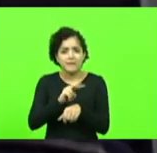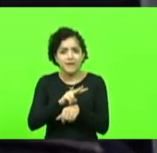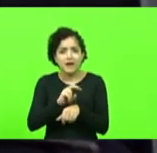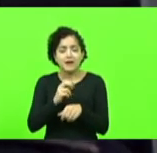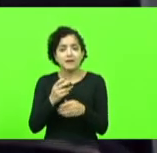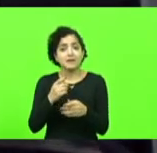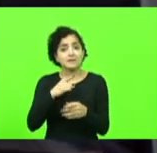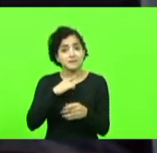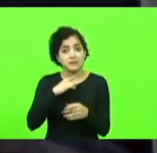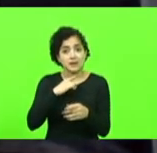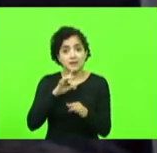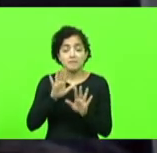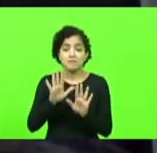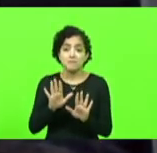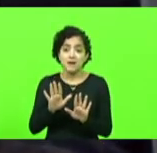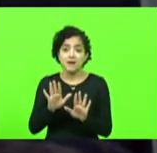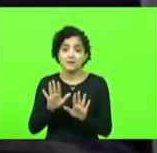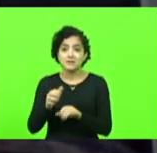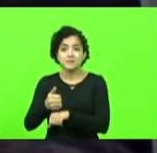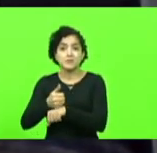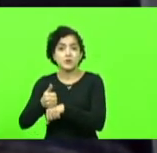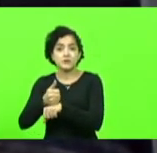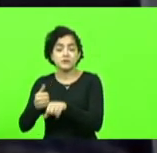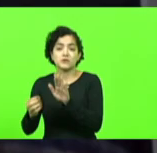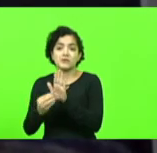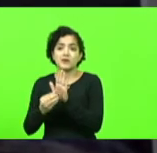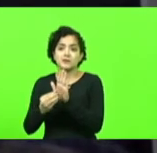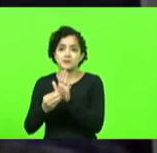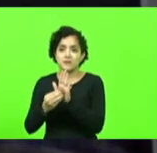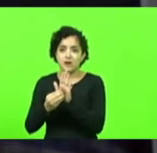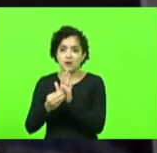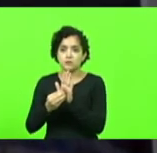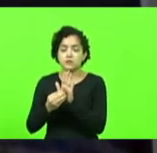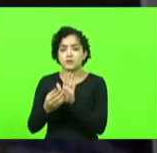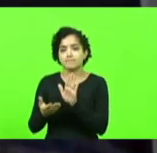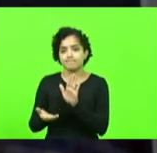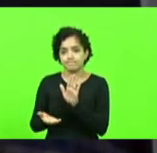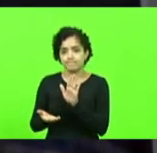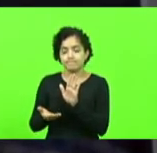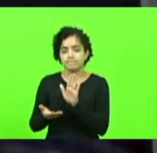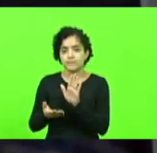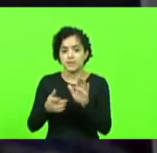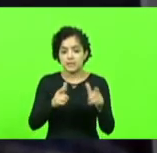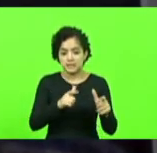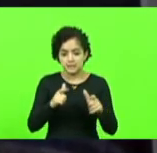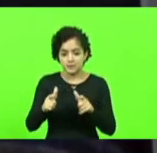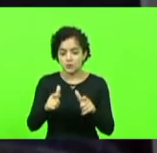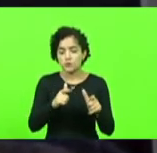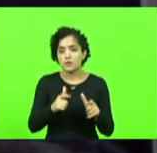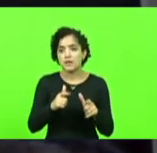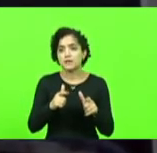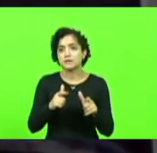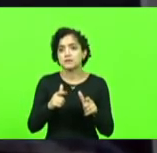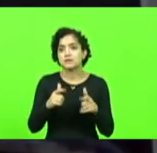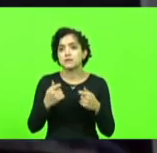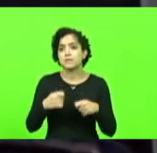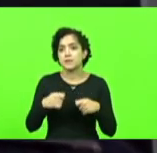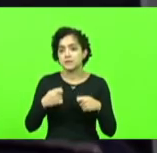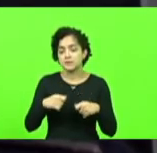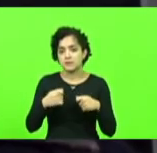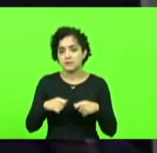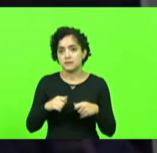e não temos a quantidade de profissionais acessando esses locais de atuação. Isso nos chama a